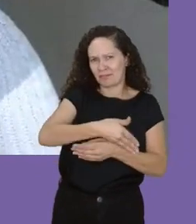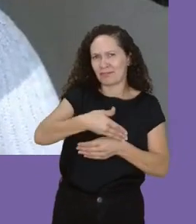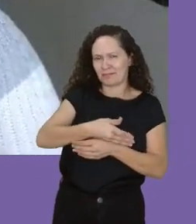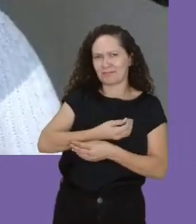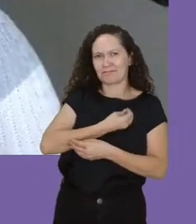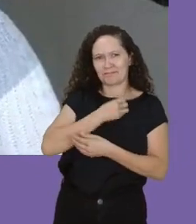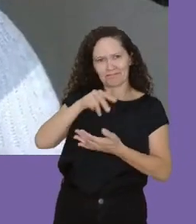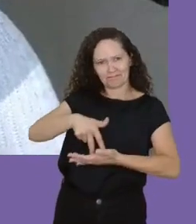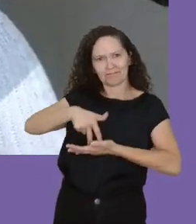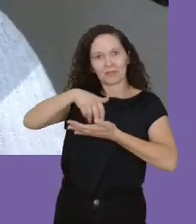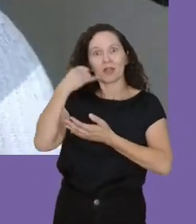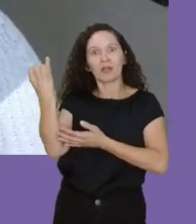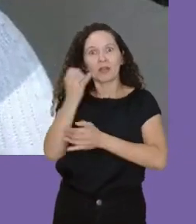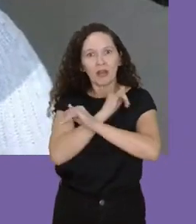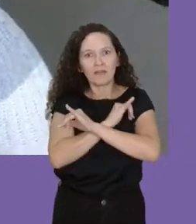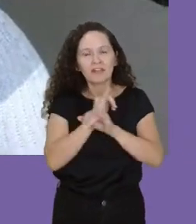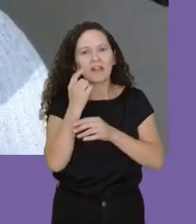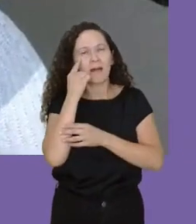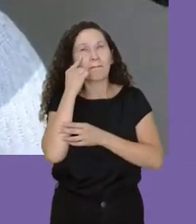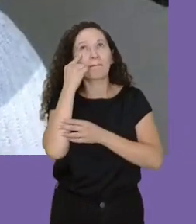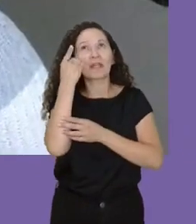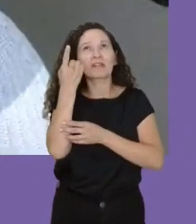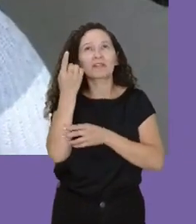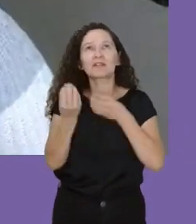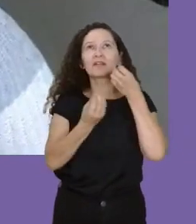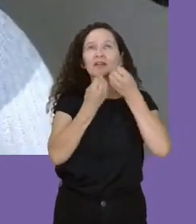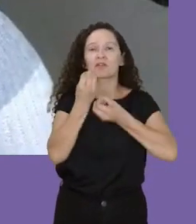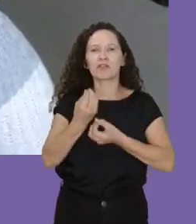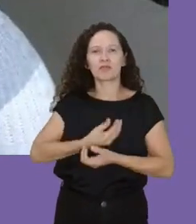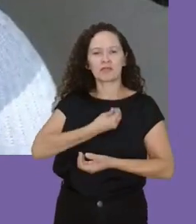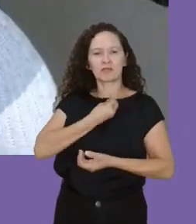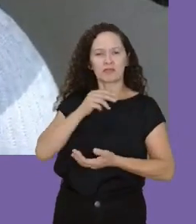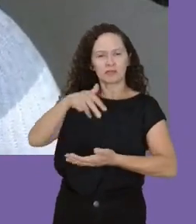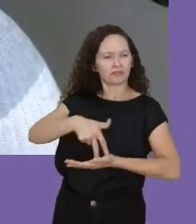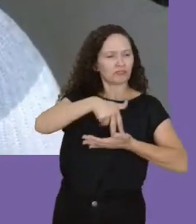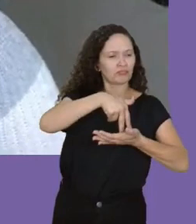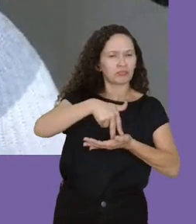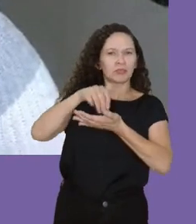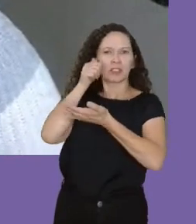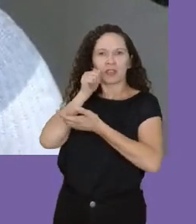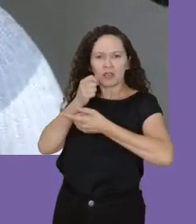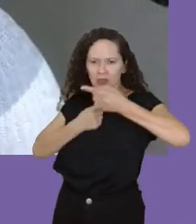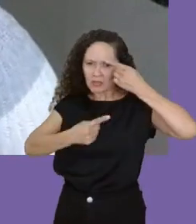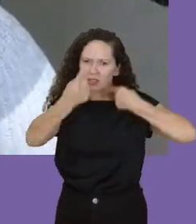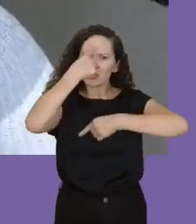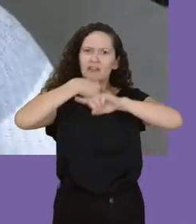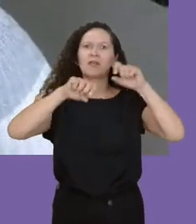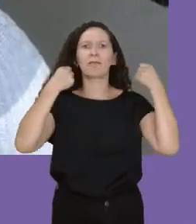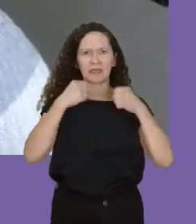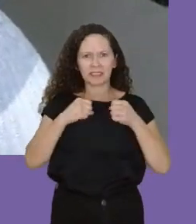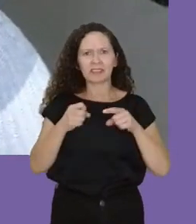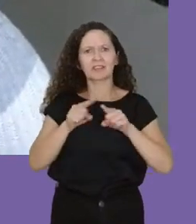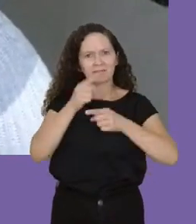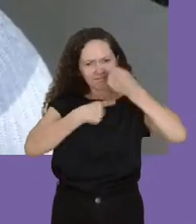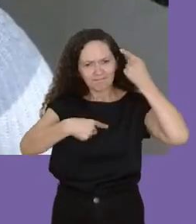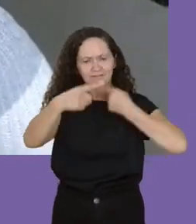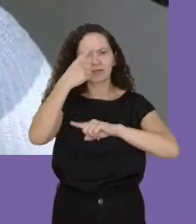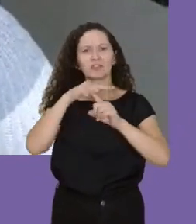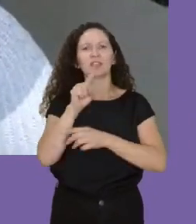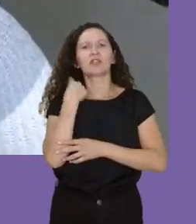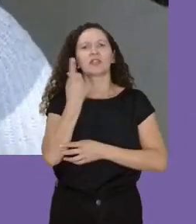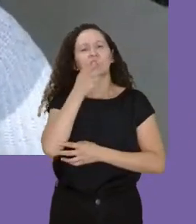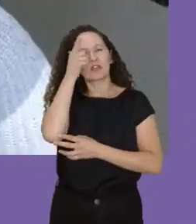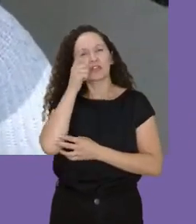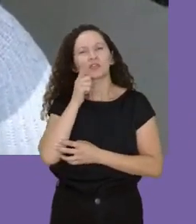muito importante dizer para pensarmos como a nossa presença nesse espaço ela tem que ser transformadora. E ela tem que ser transformadora para